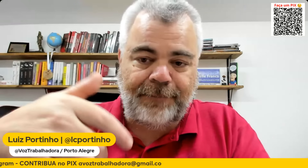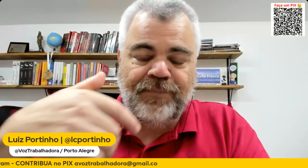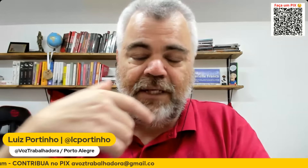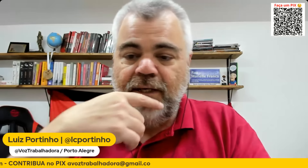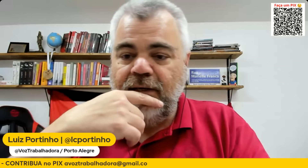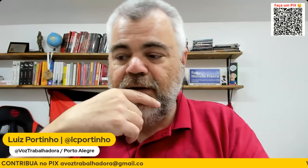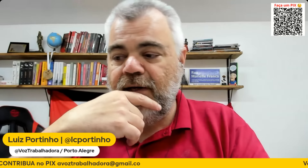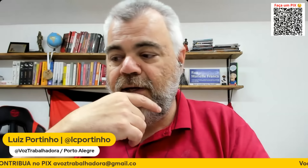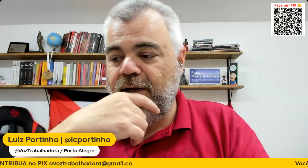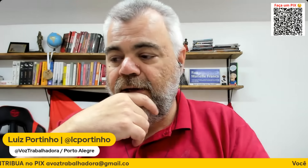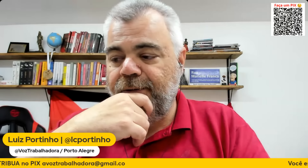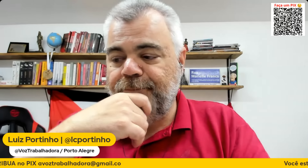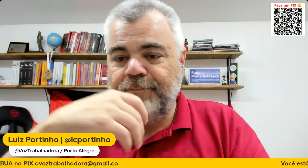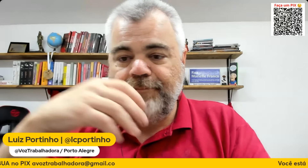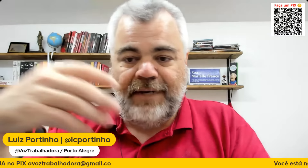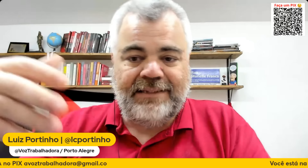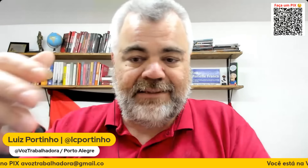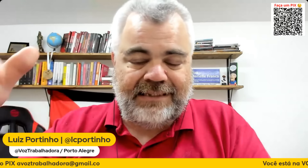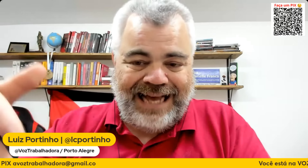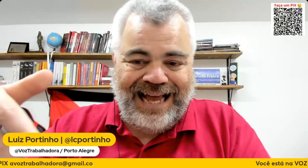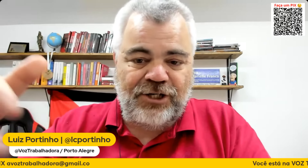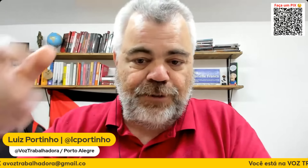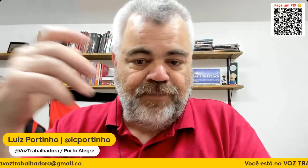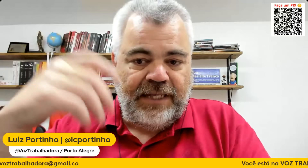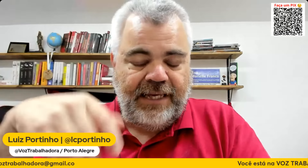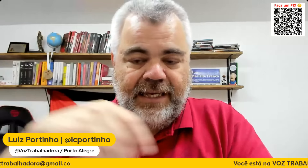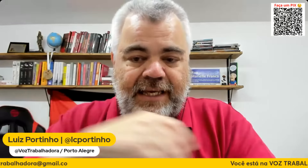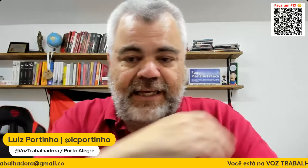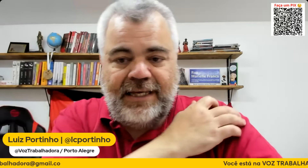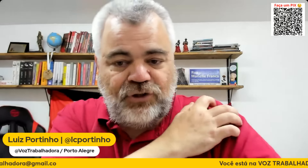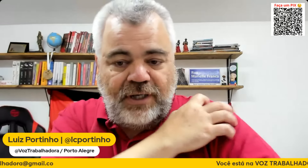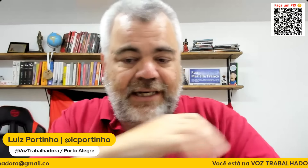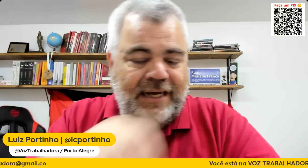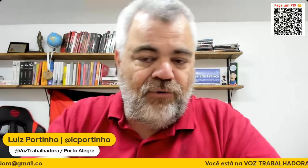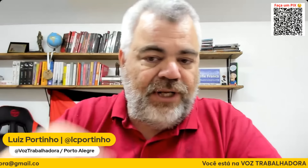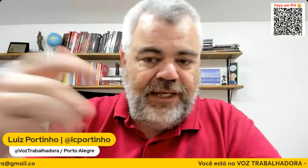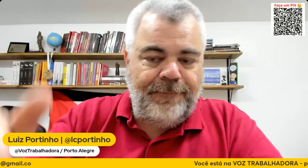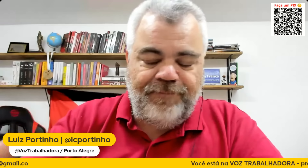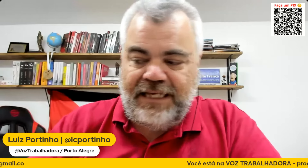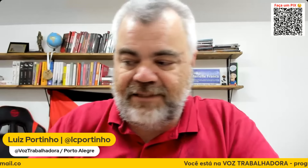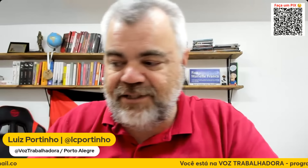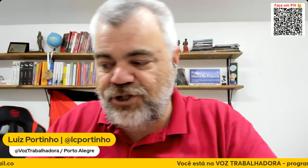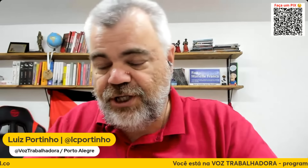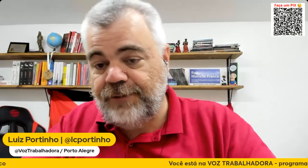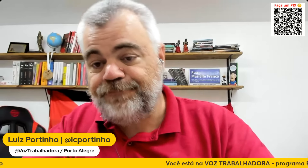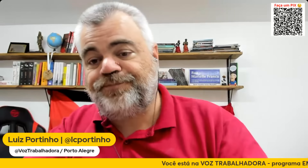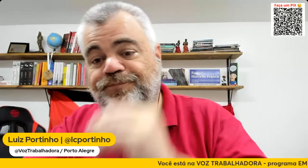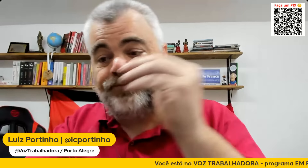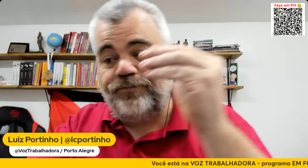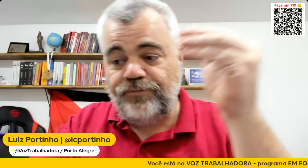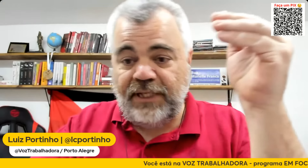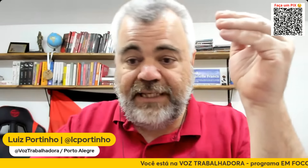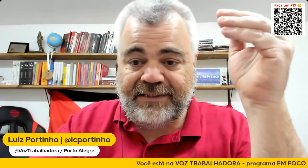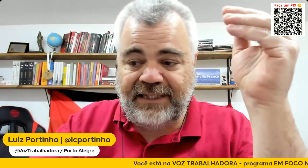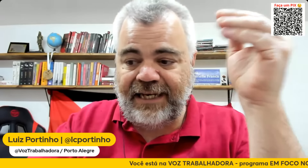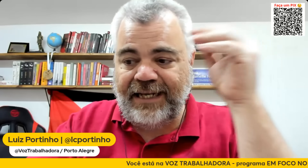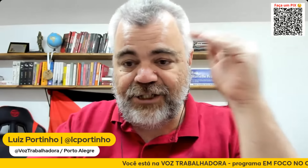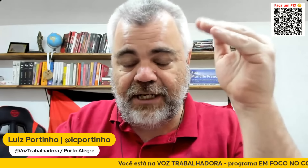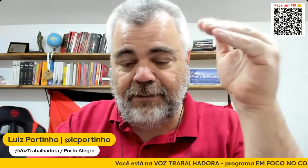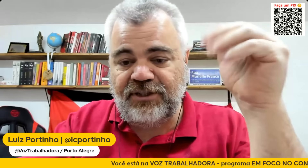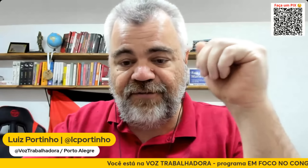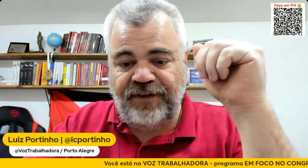né ã mais à tarde é é é só clicar no link e assistir n e